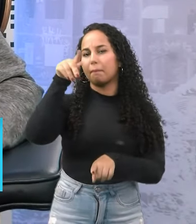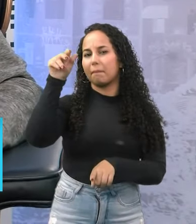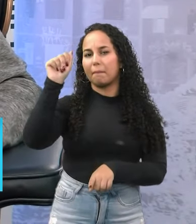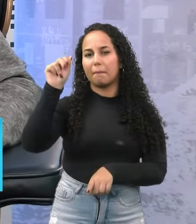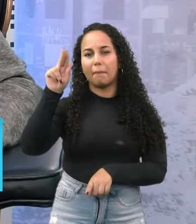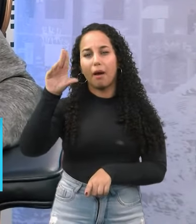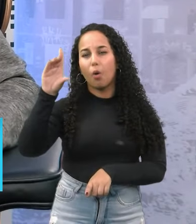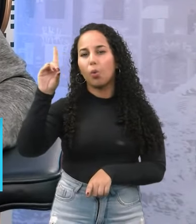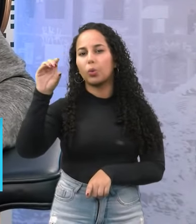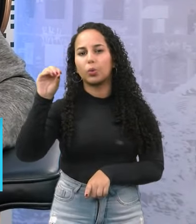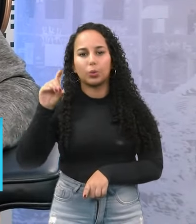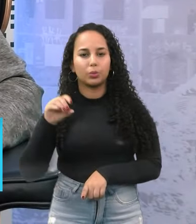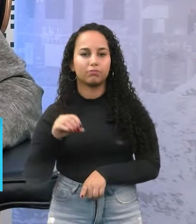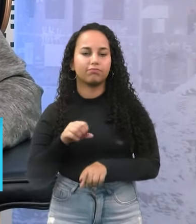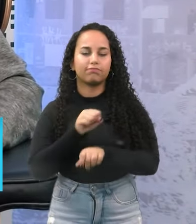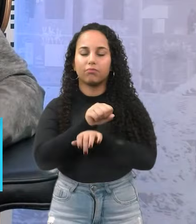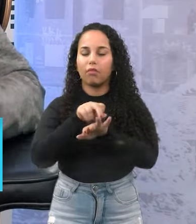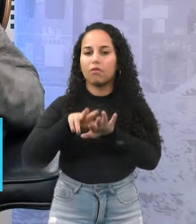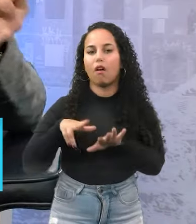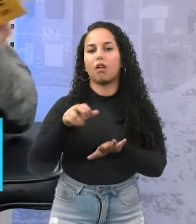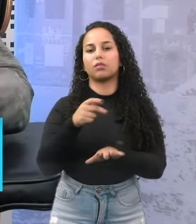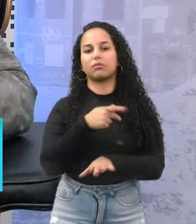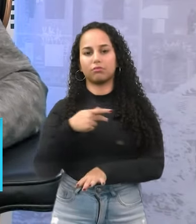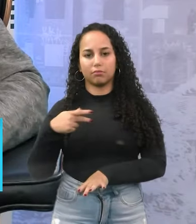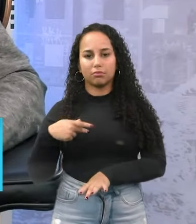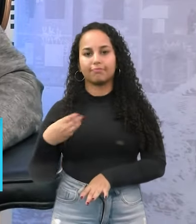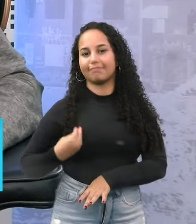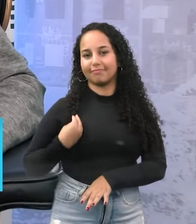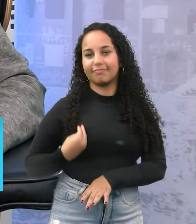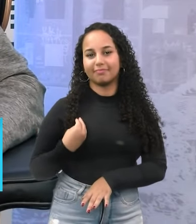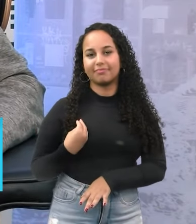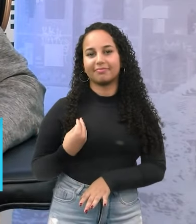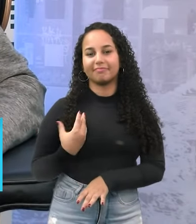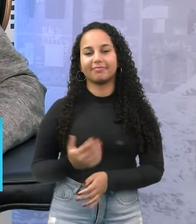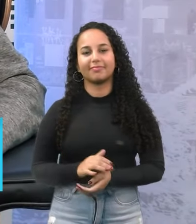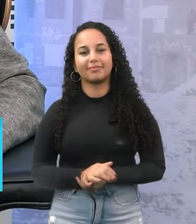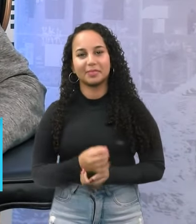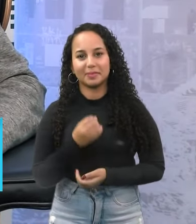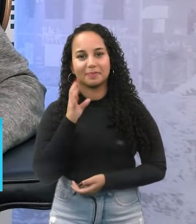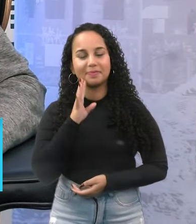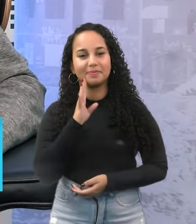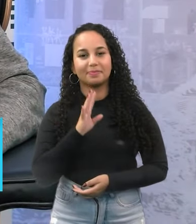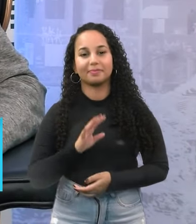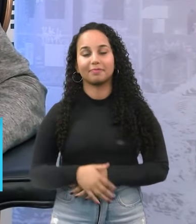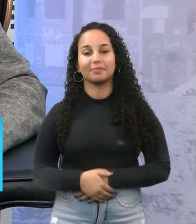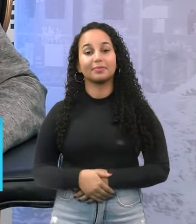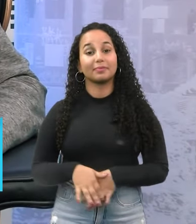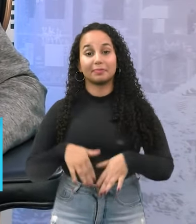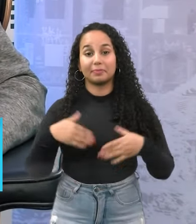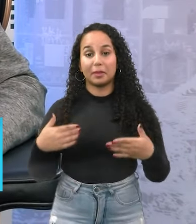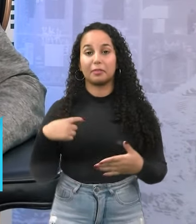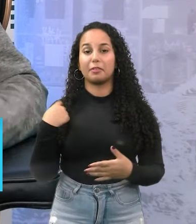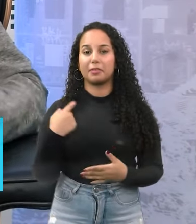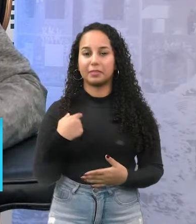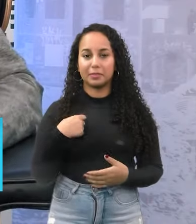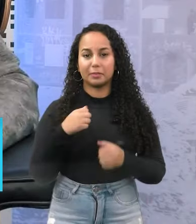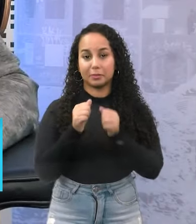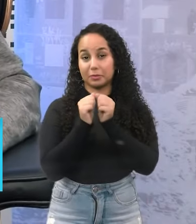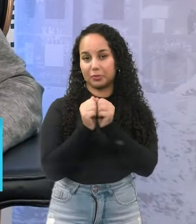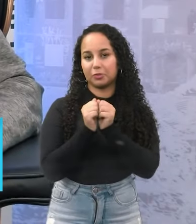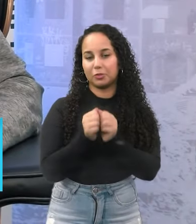Mazzoni, Simoni, são pessoas ligadas ao Conselho de Pastores do Estado de Minas Gerais. Estamos